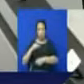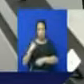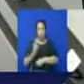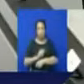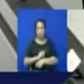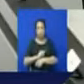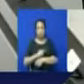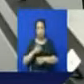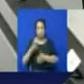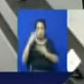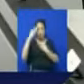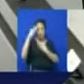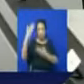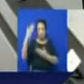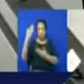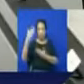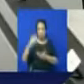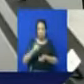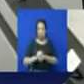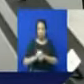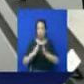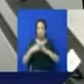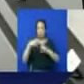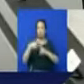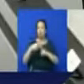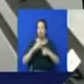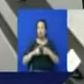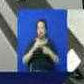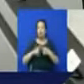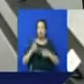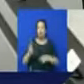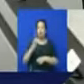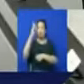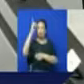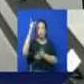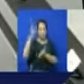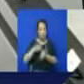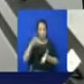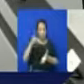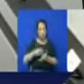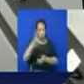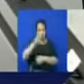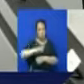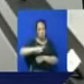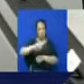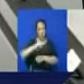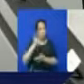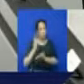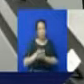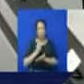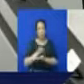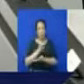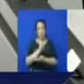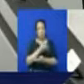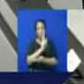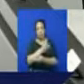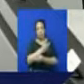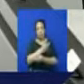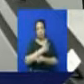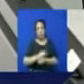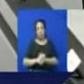E nós agradecemos o nosso ministério porque o Senhor tem sido fiel e continuará sendo fiel.